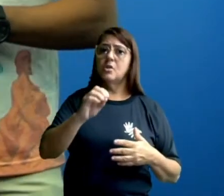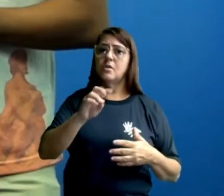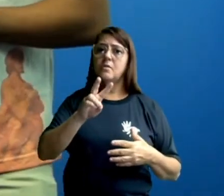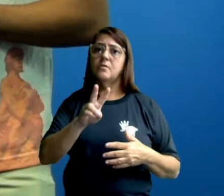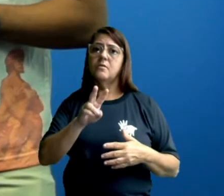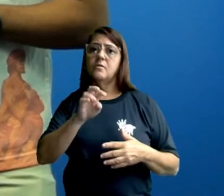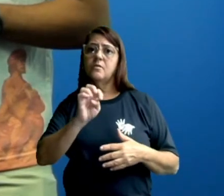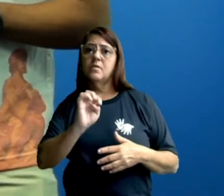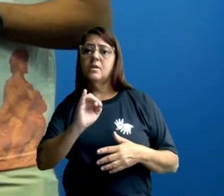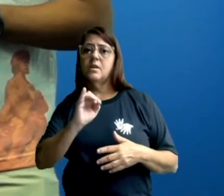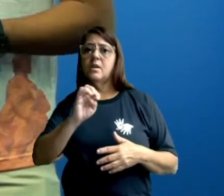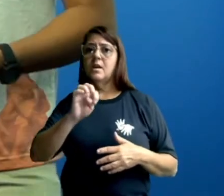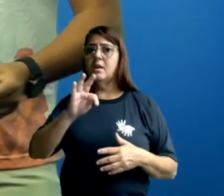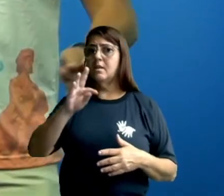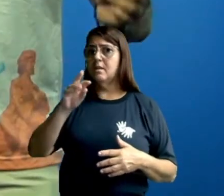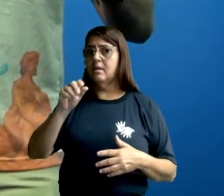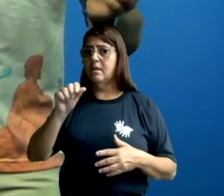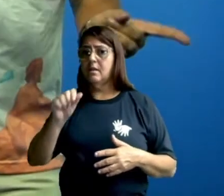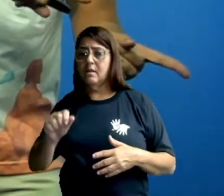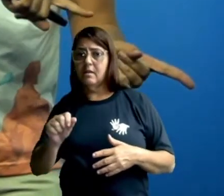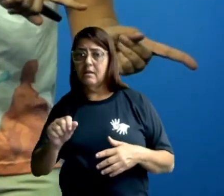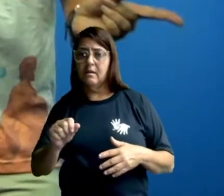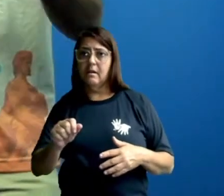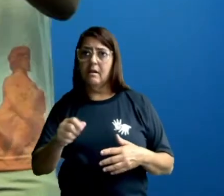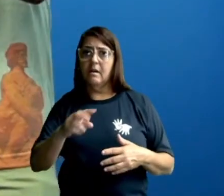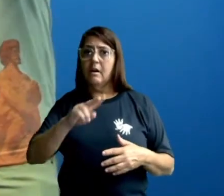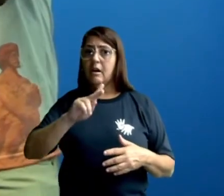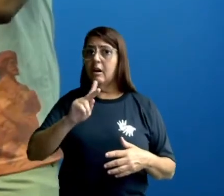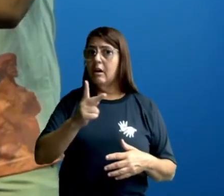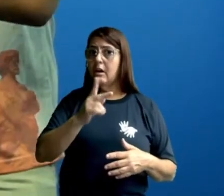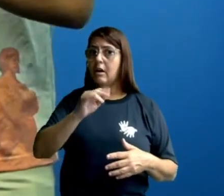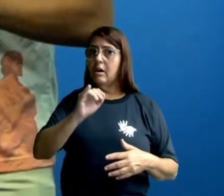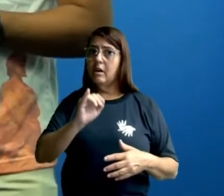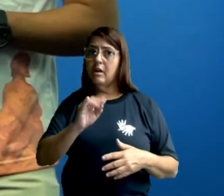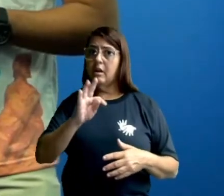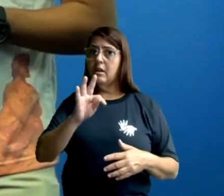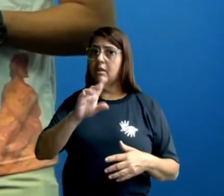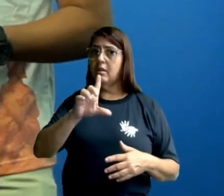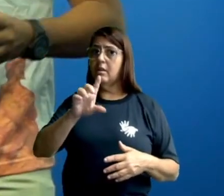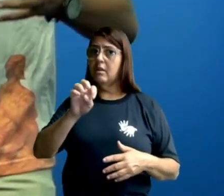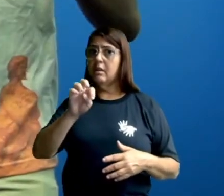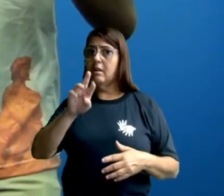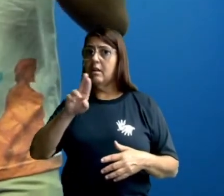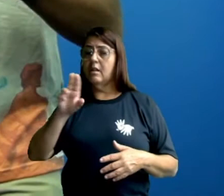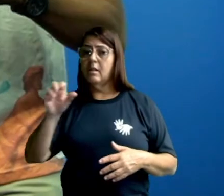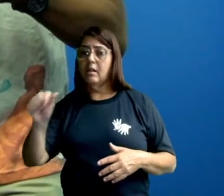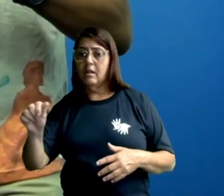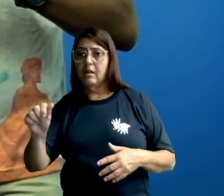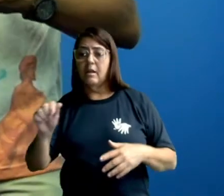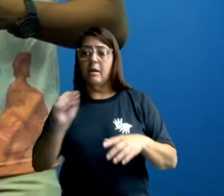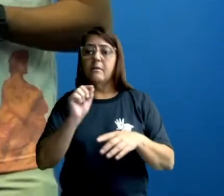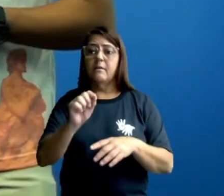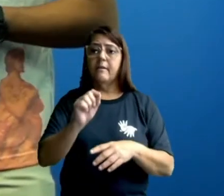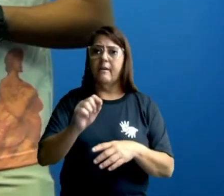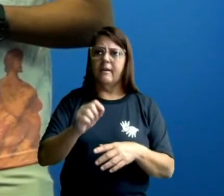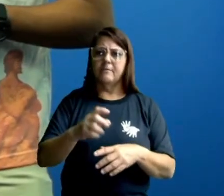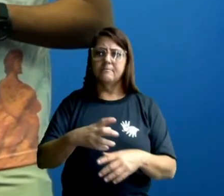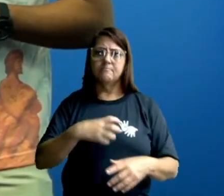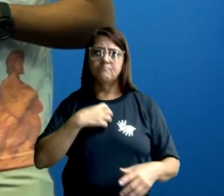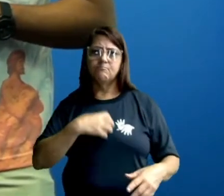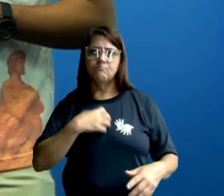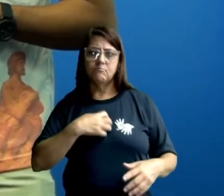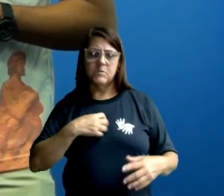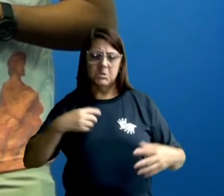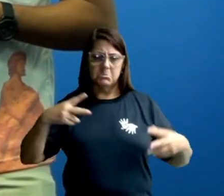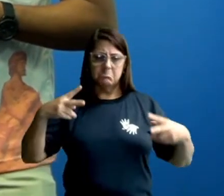sobre a região da Eslováquia. E Hitler, quando invade a região da Eslováquia, acaba entrando em choque